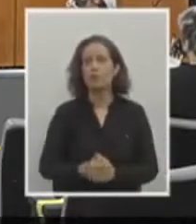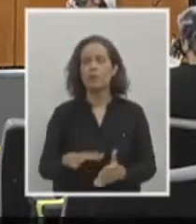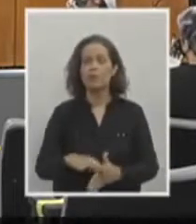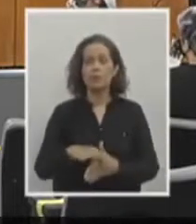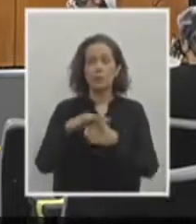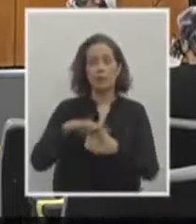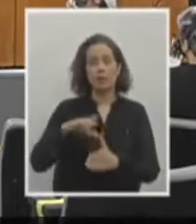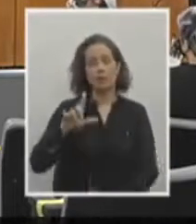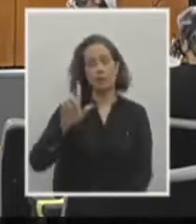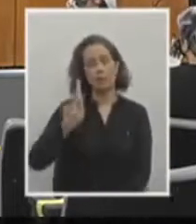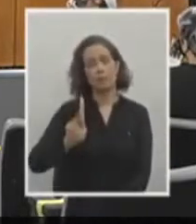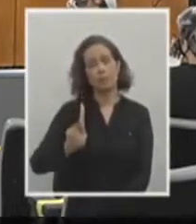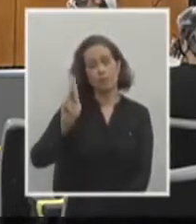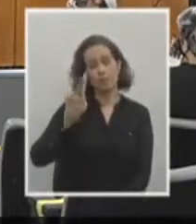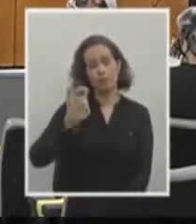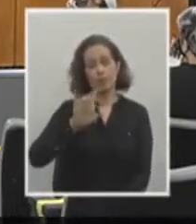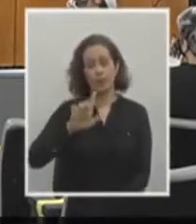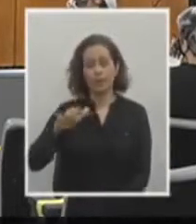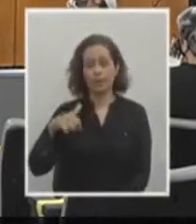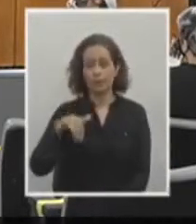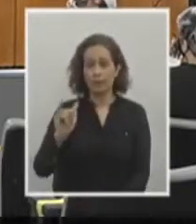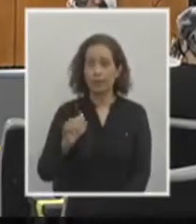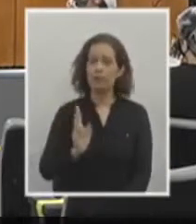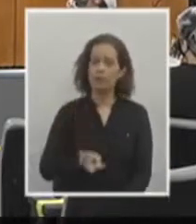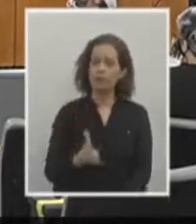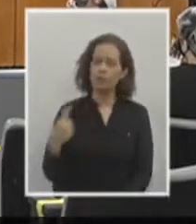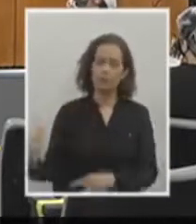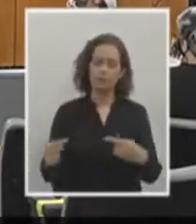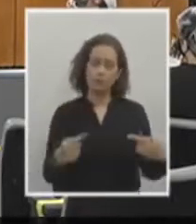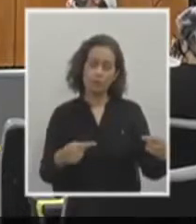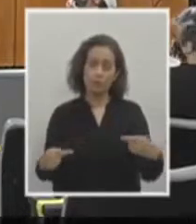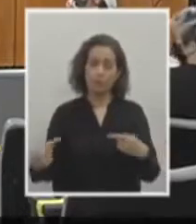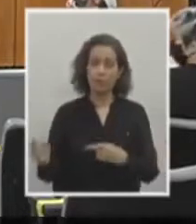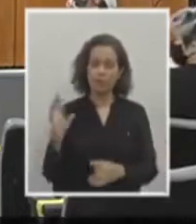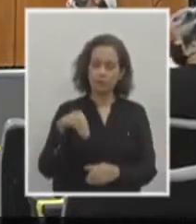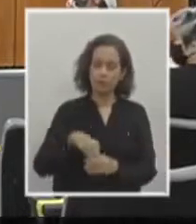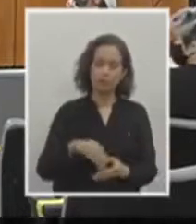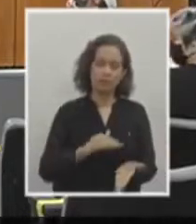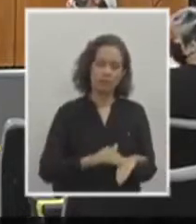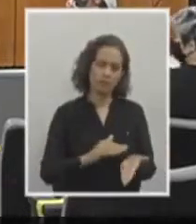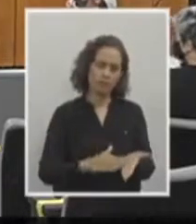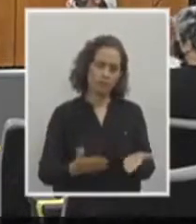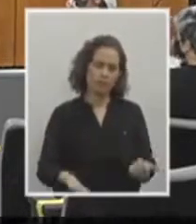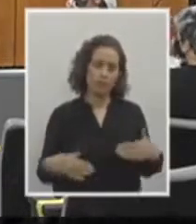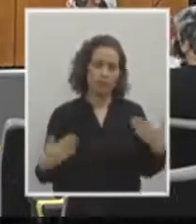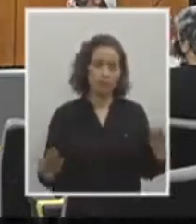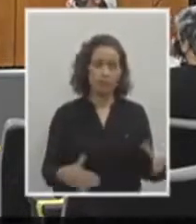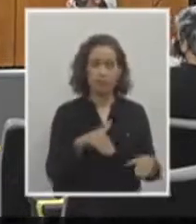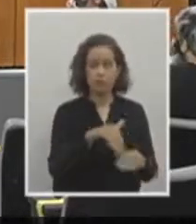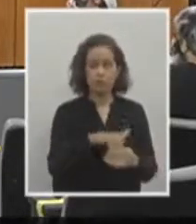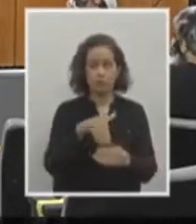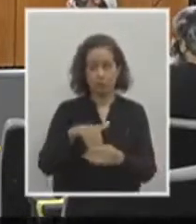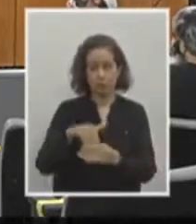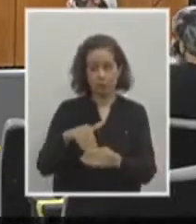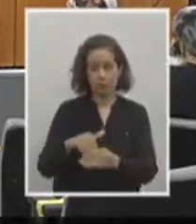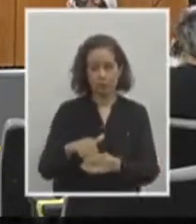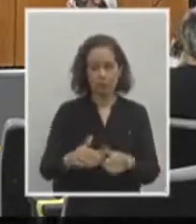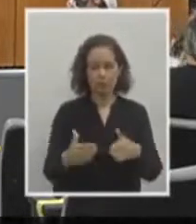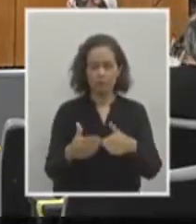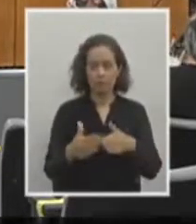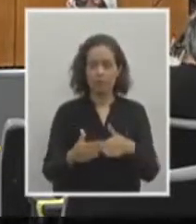gente também continuar esse debate de forma oficial na secretaria. Então, eu vou colocar em votação esse